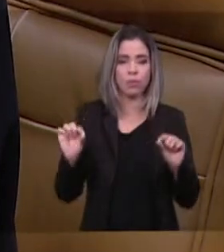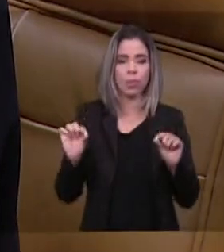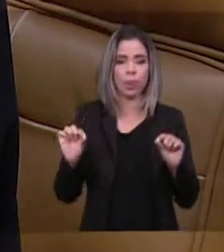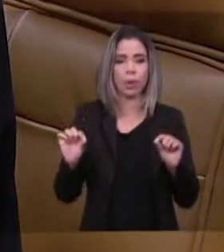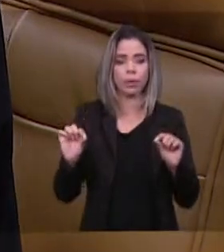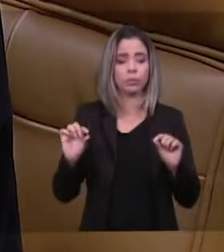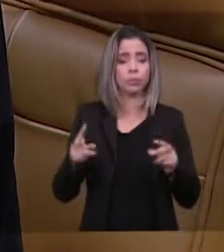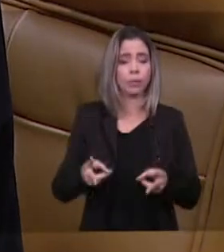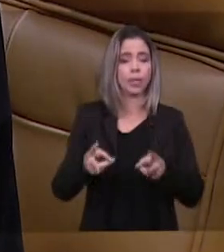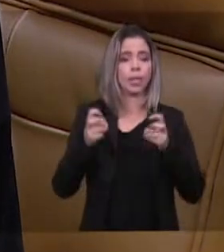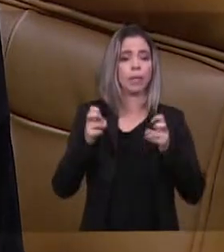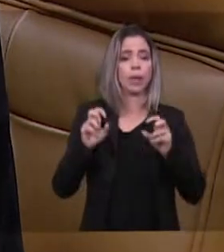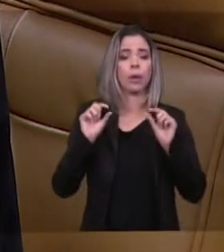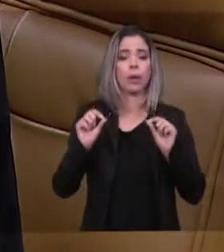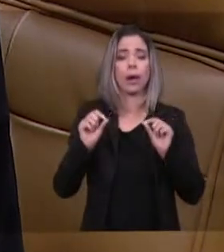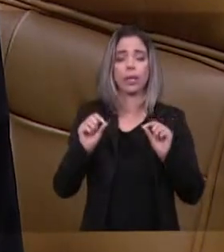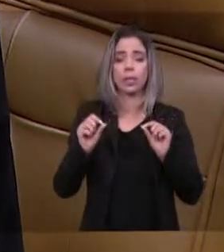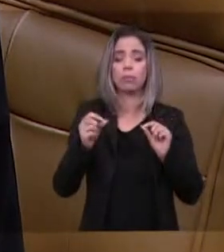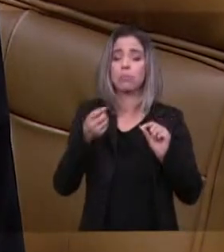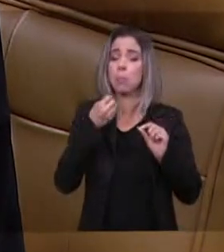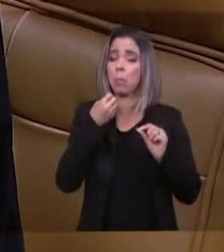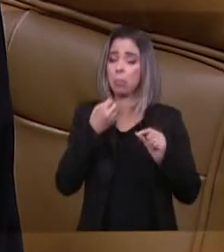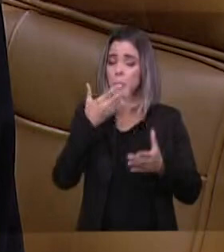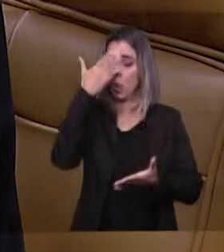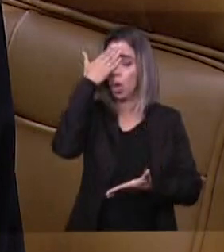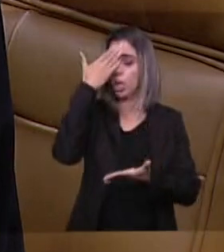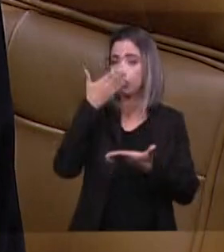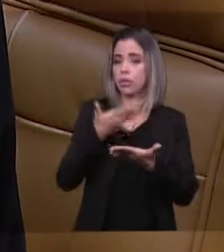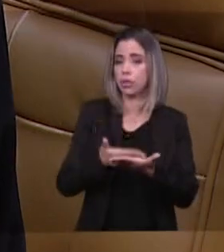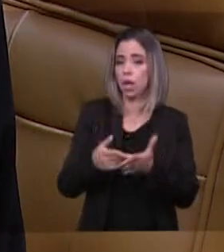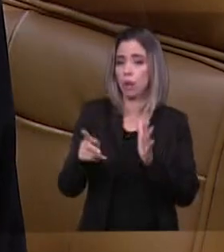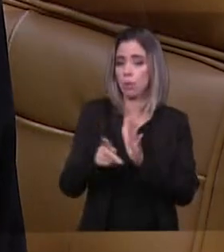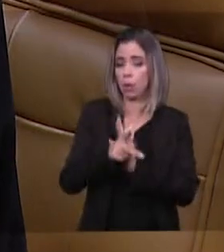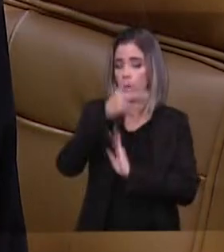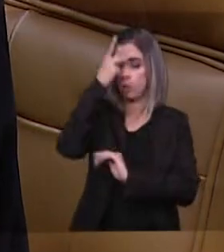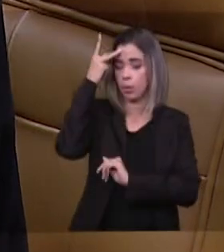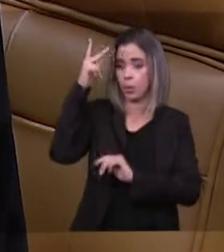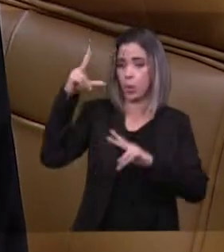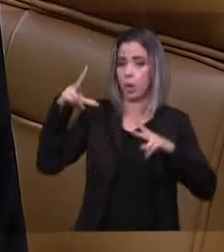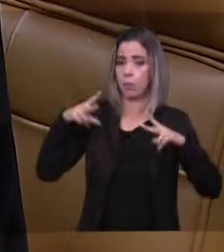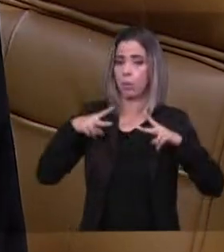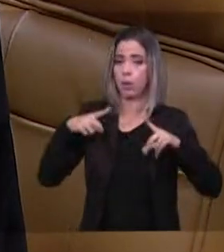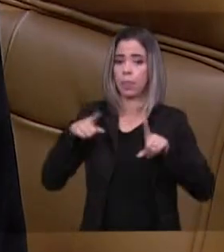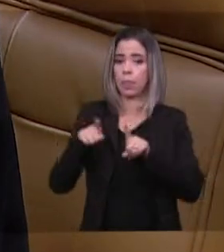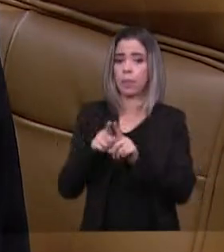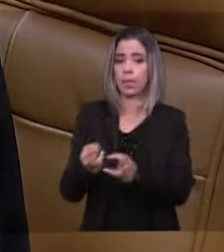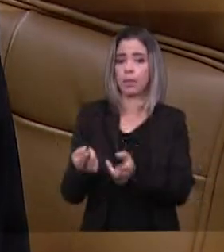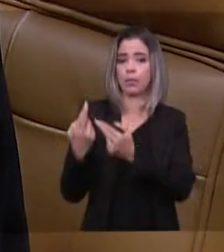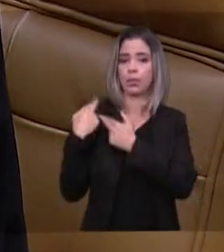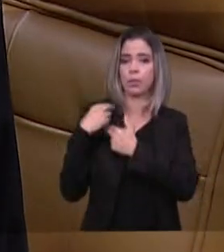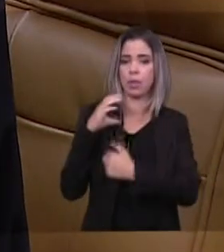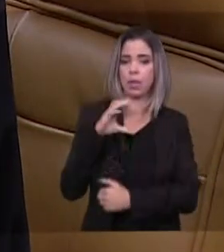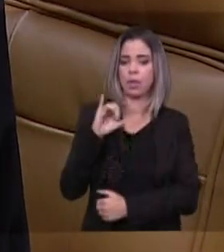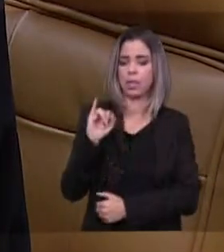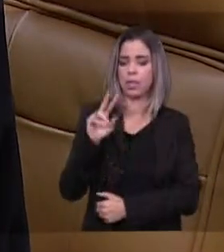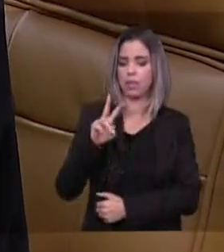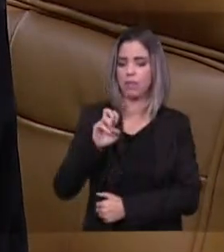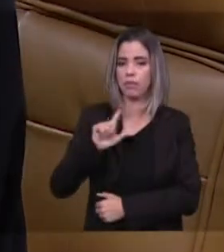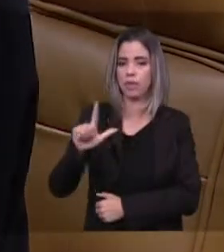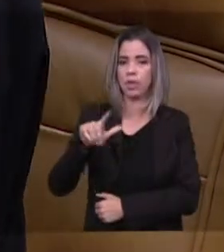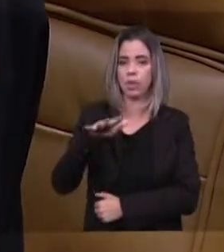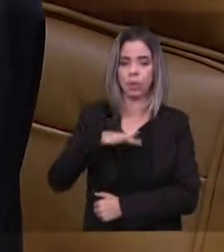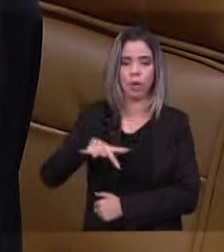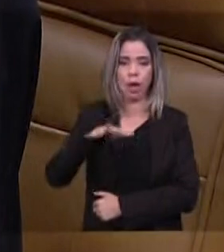nos quais serão verificadas a boa-fé do particular e a responsabilidade civil do ente público,